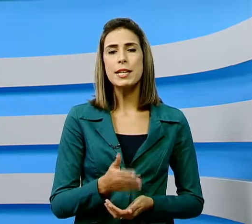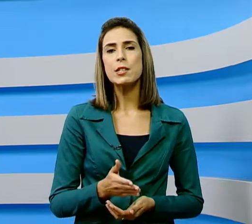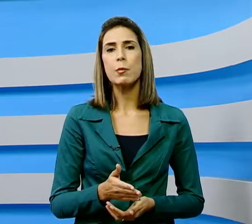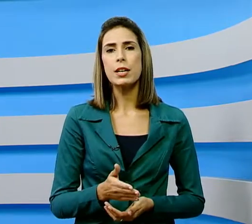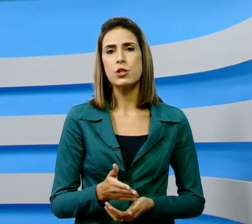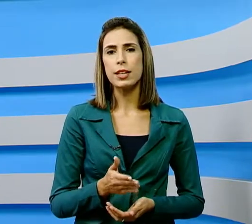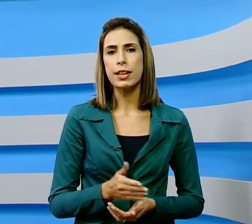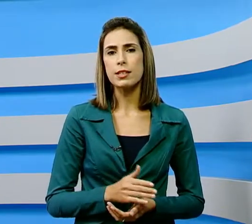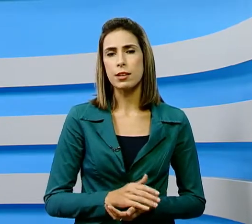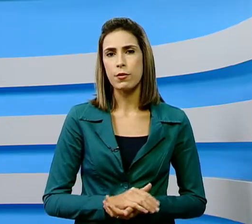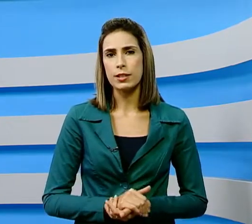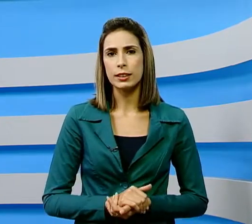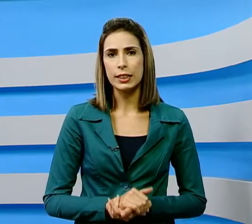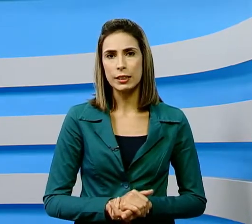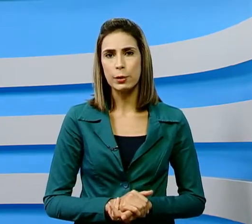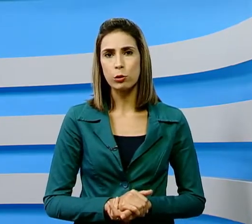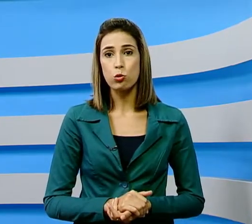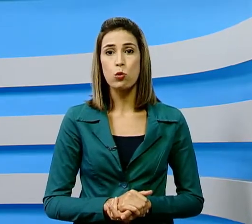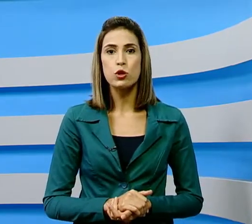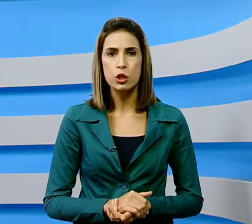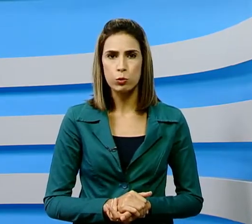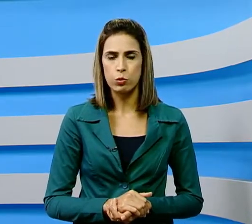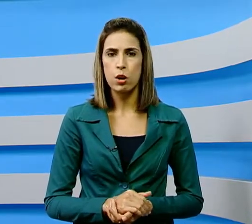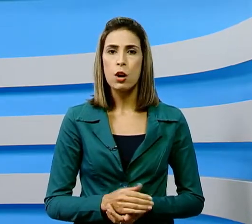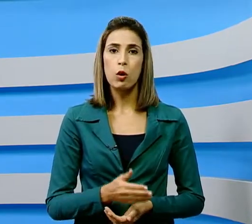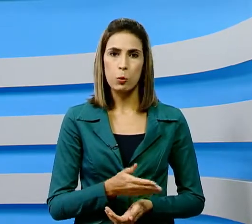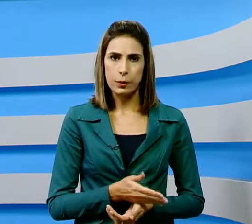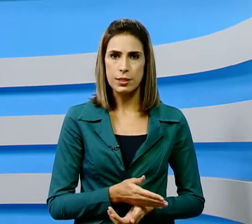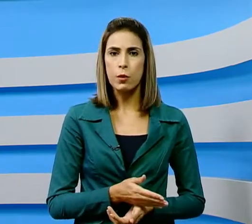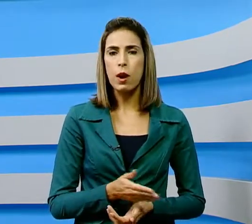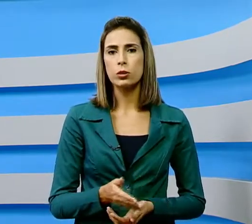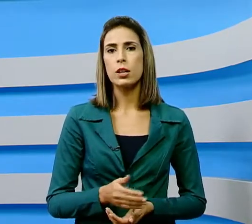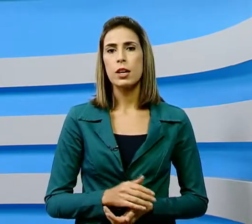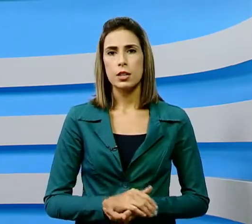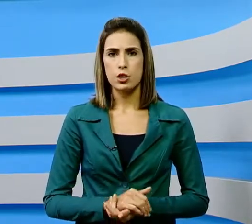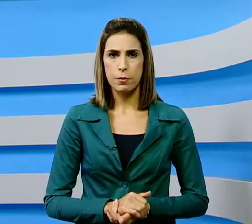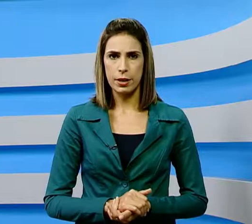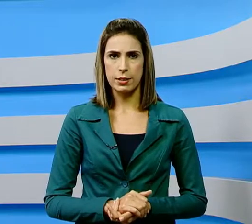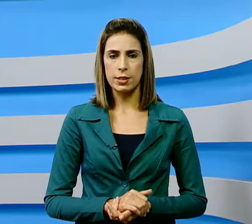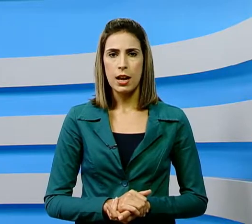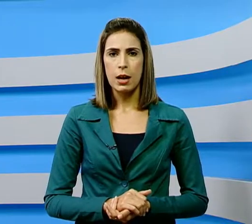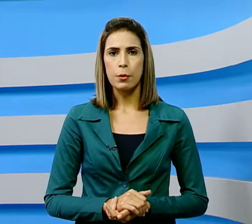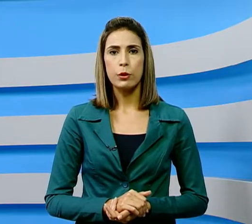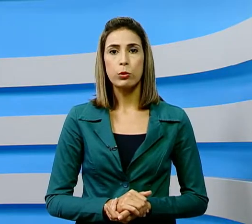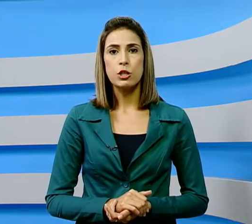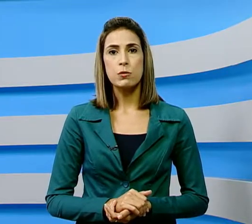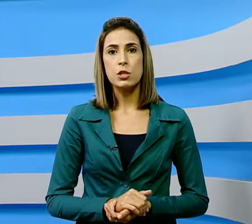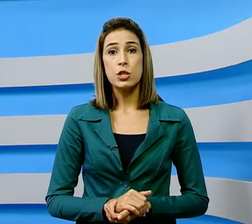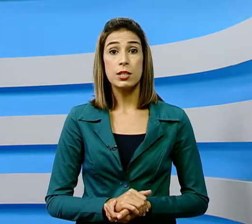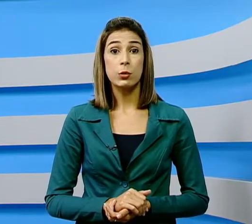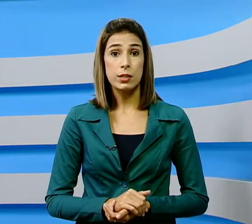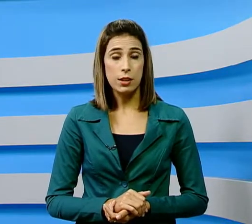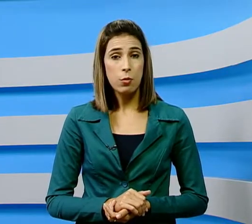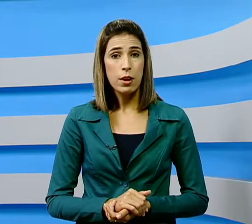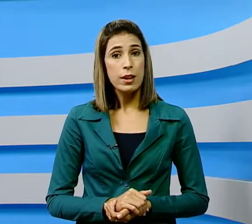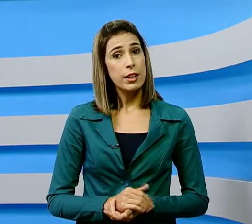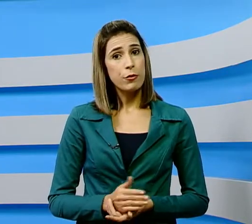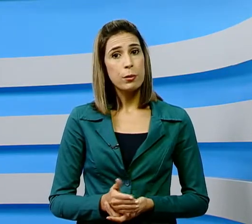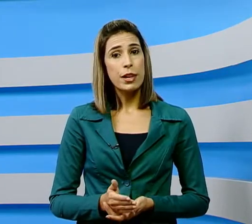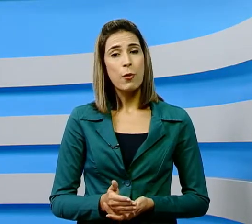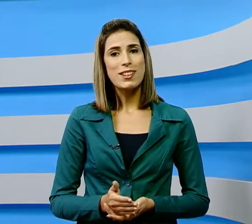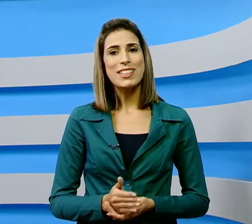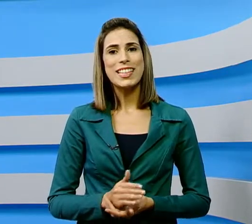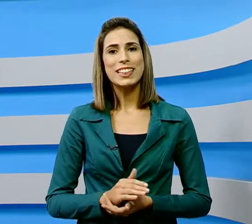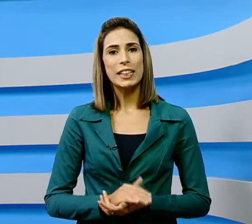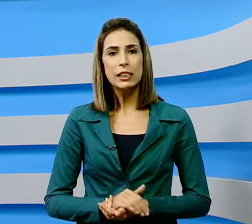especialmente daqueles que fazem tratamentos contínuos como pressão alta e diabetes a prefeitura admite a situação e